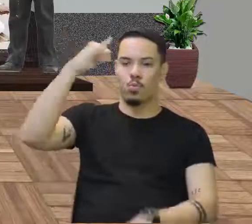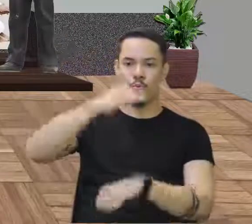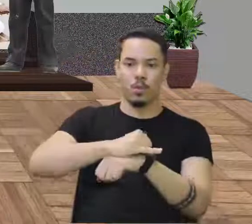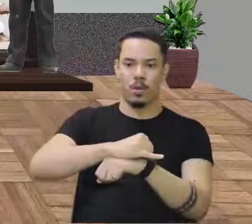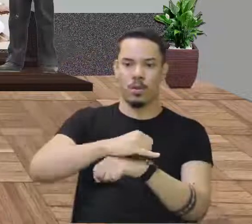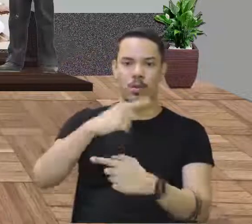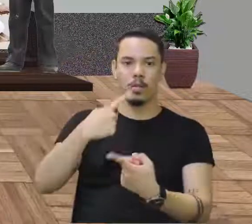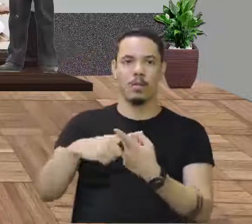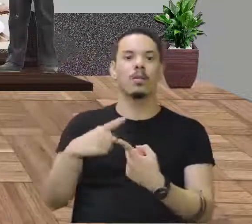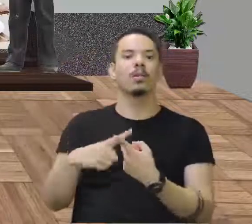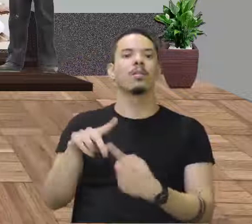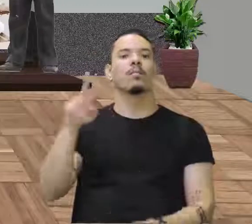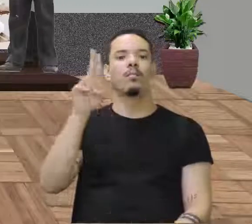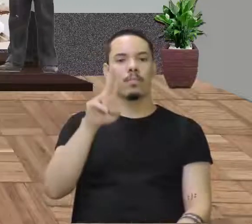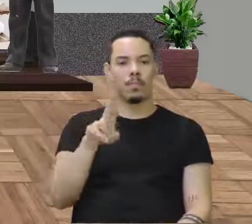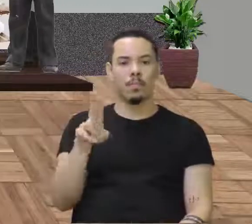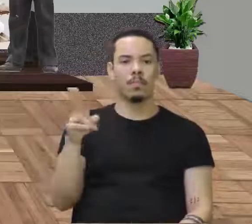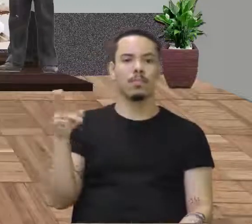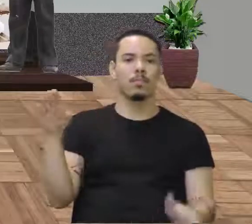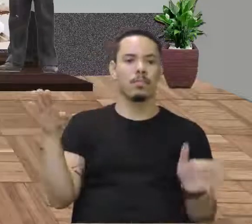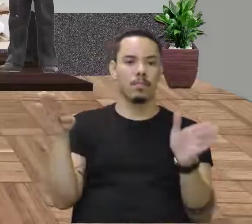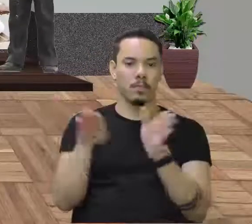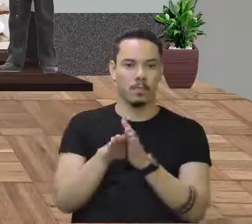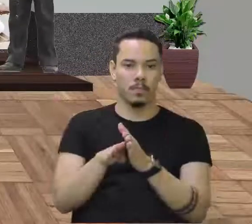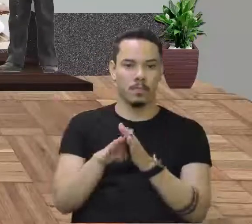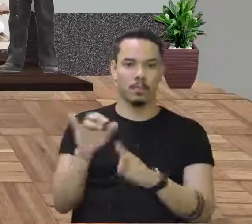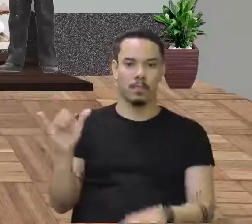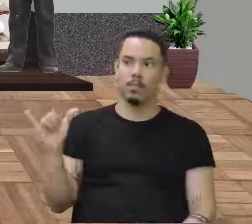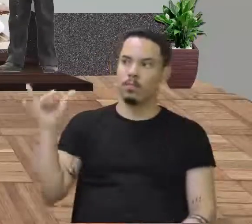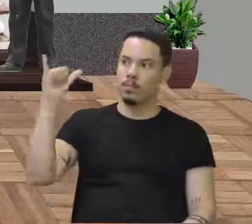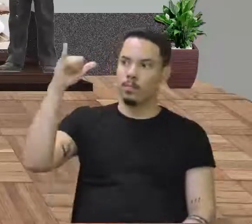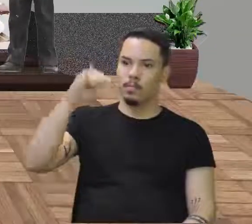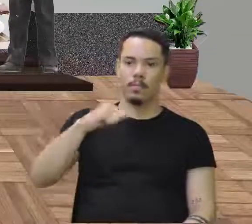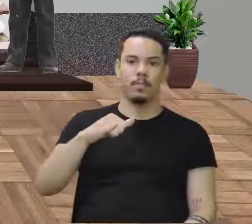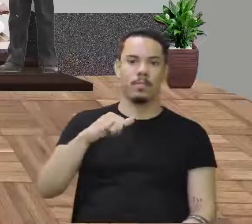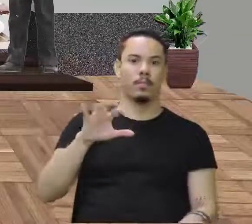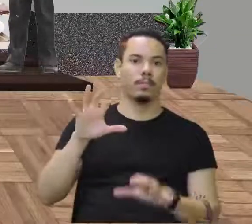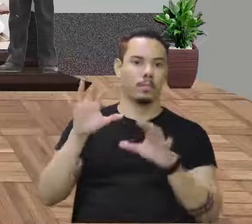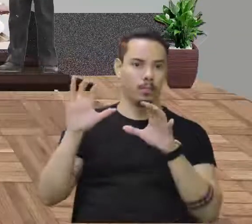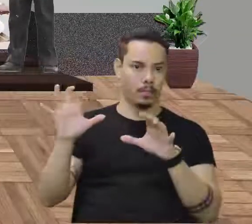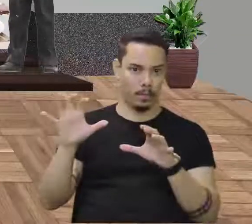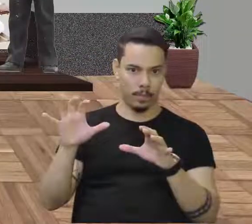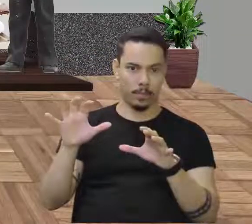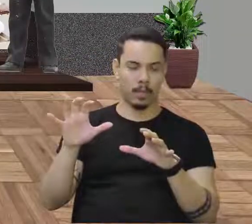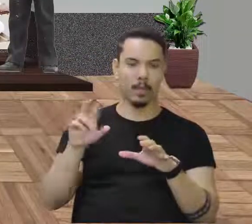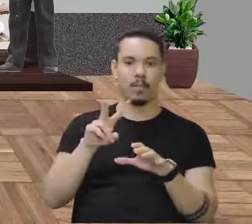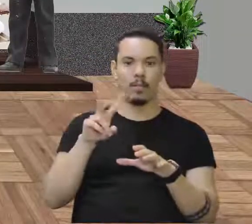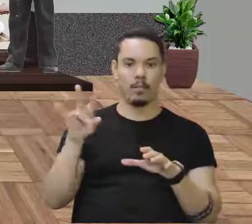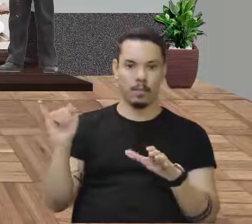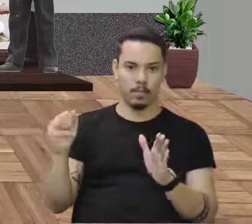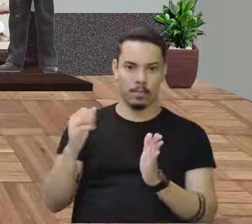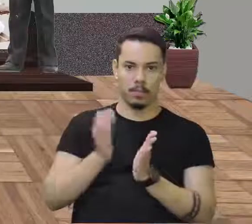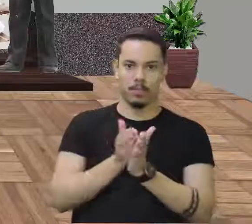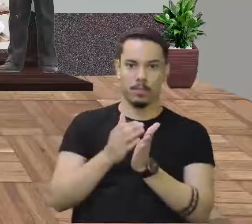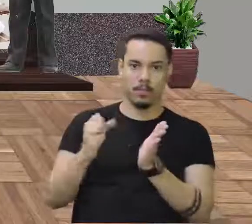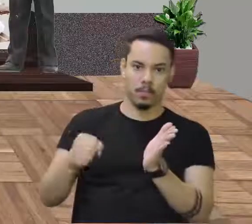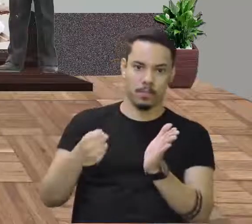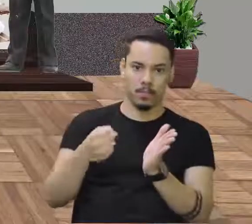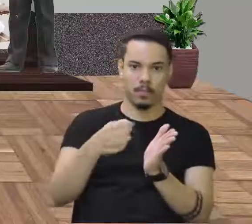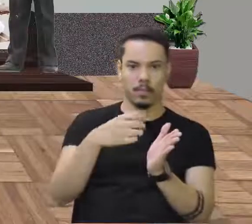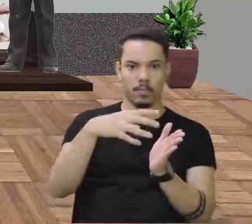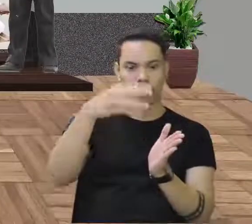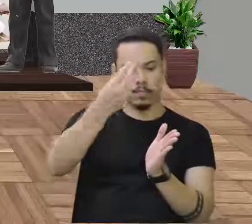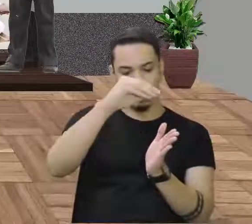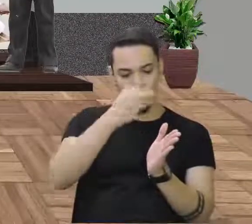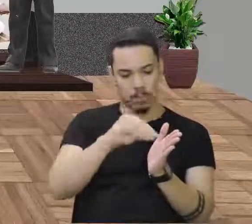Getúlio Vargas, ele pousa de hidroavião. Aí eles vão com a canoa até o